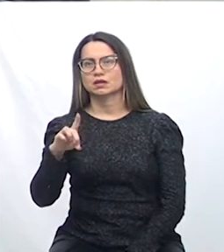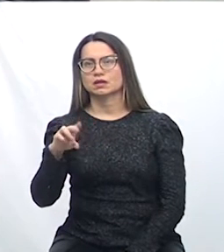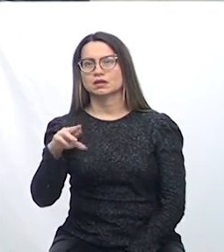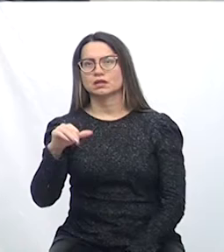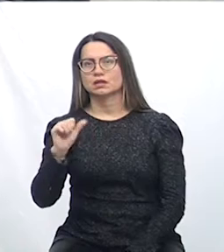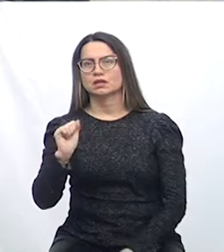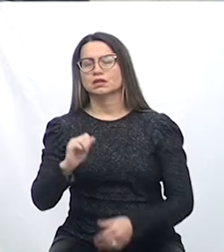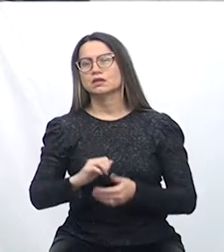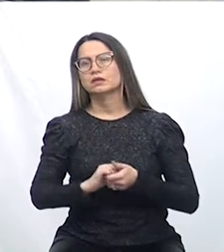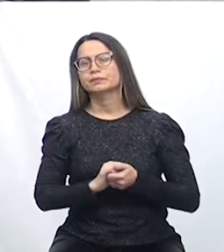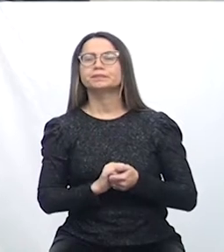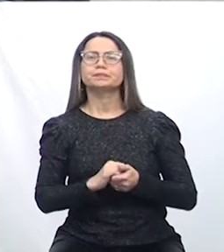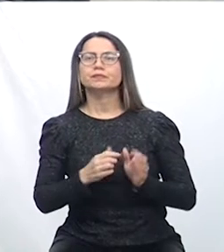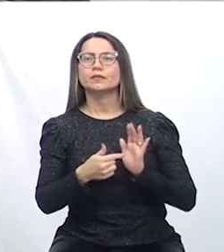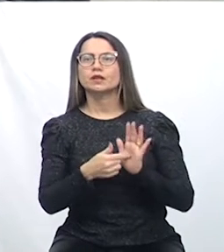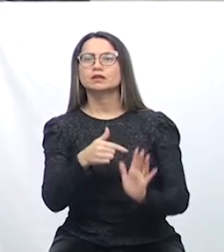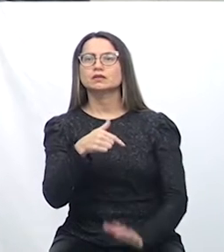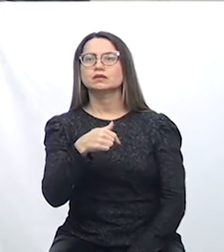Indicação número